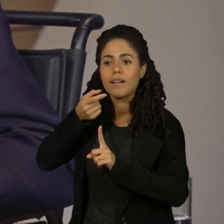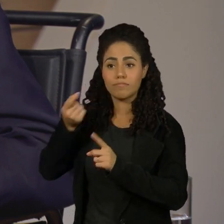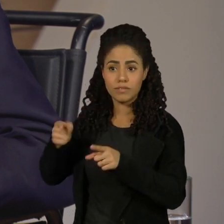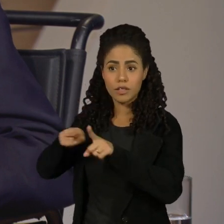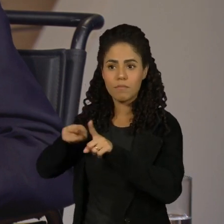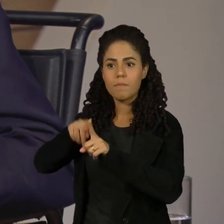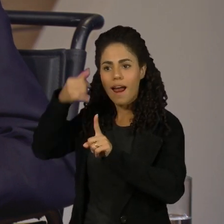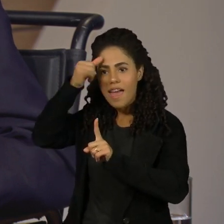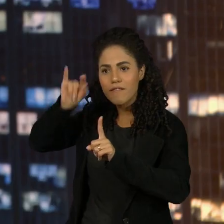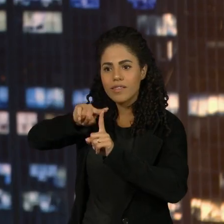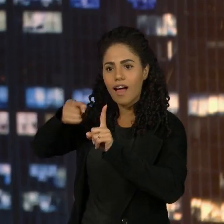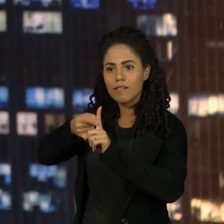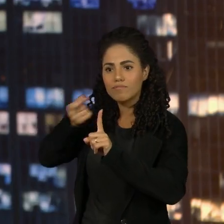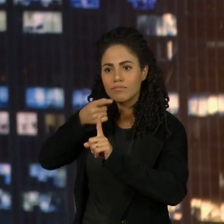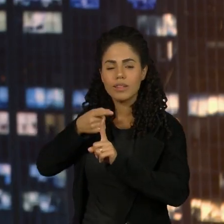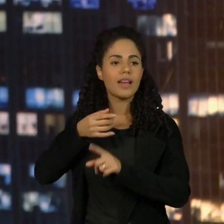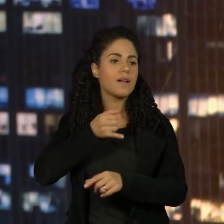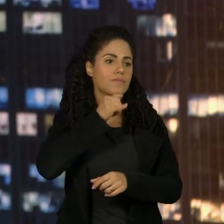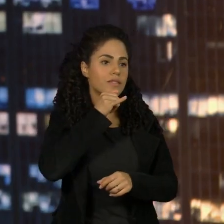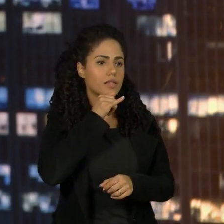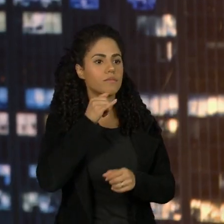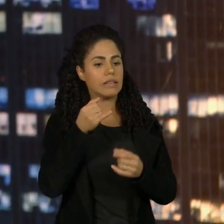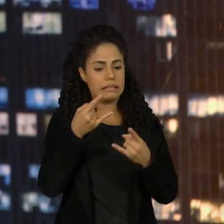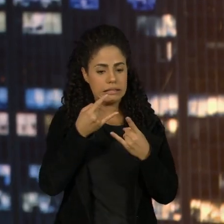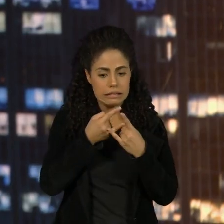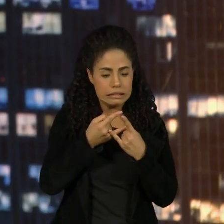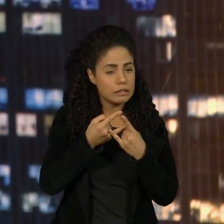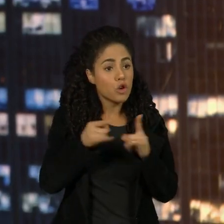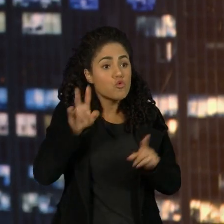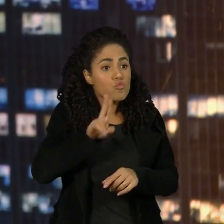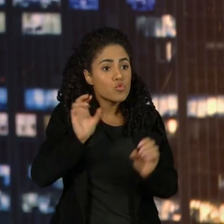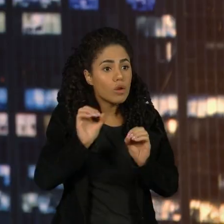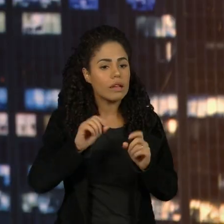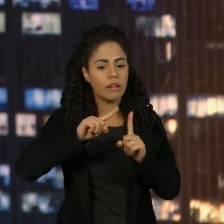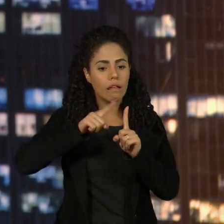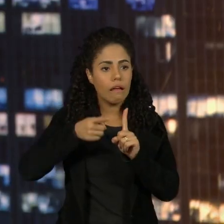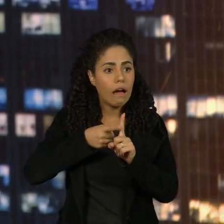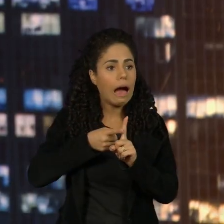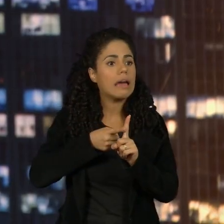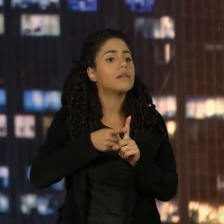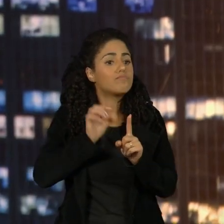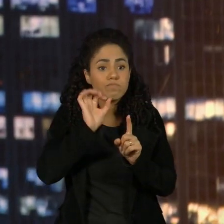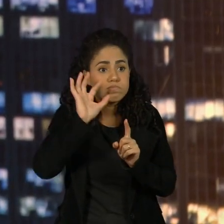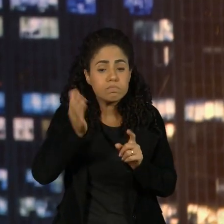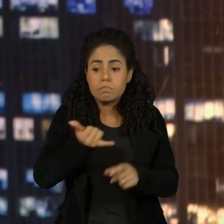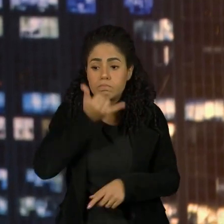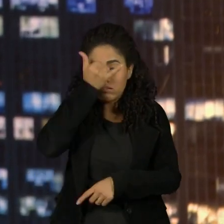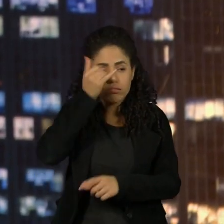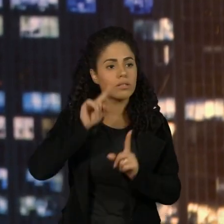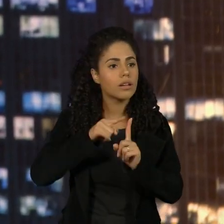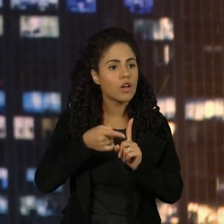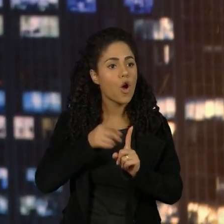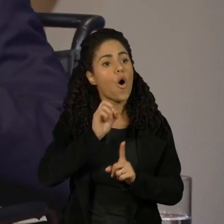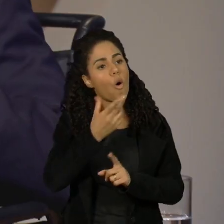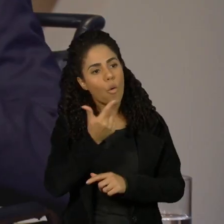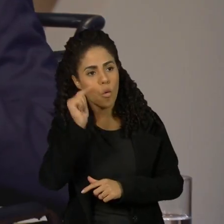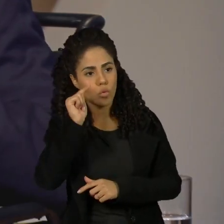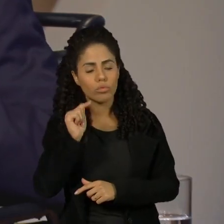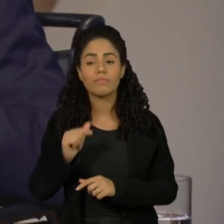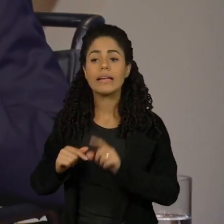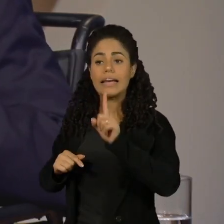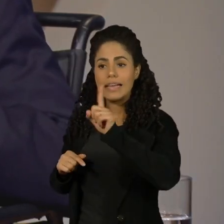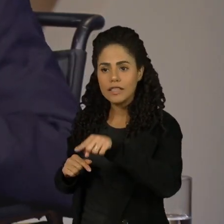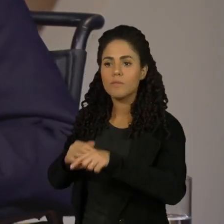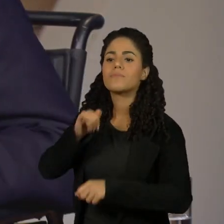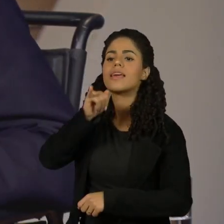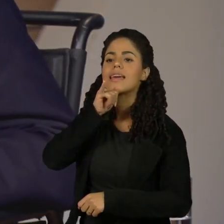anticoncepcional. Se você tem sexo desprotegido e pode ficar grávida, você toma a pílula no dia seguinte ou você toma o mês inteiro? Exatamente. Quando você toma a pílula